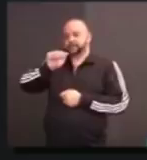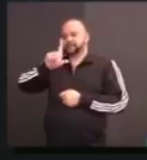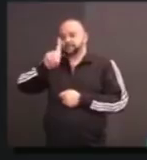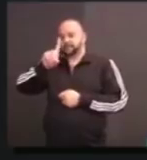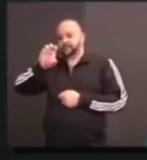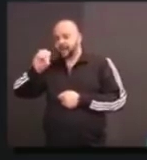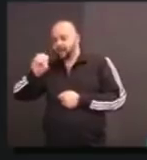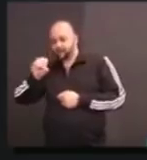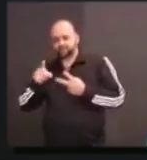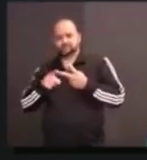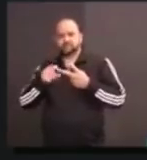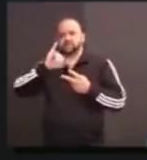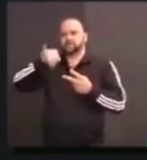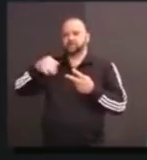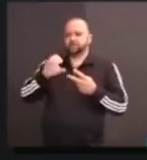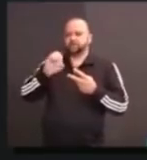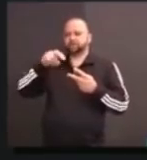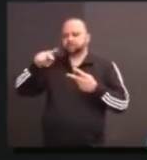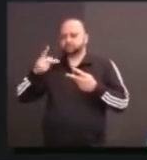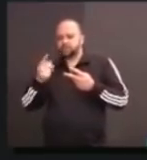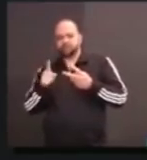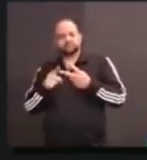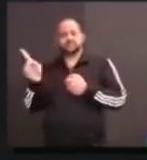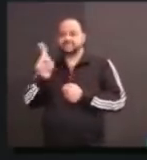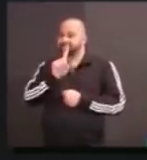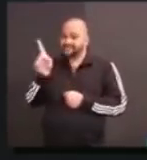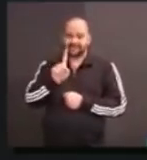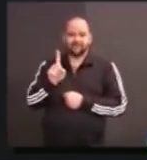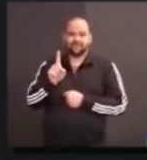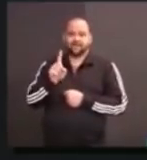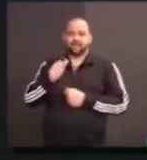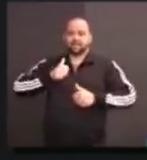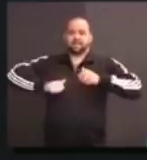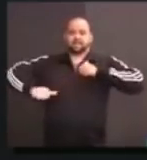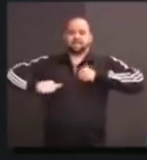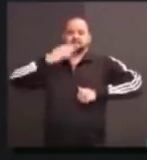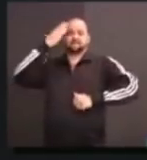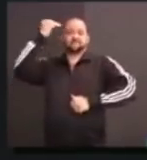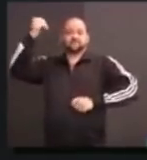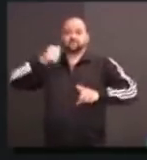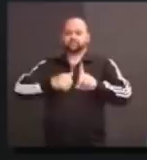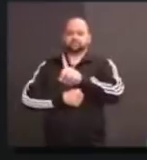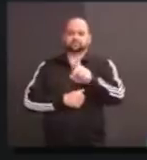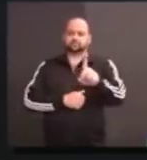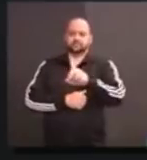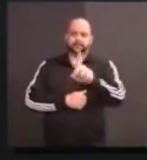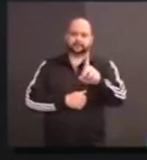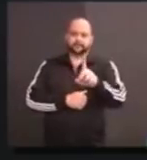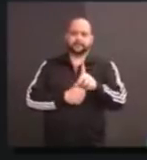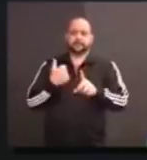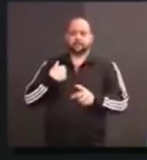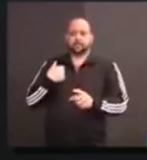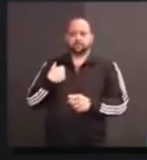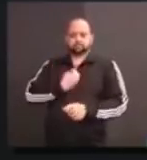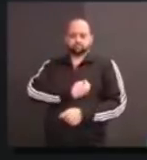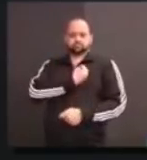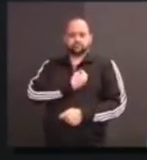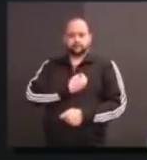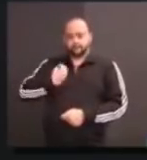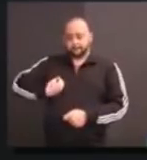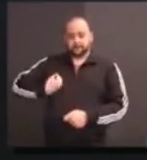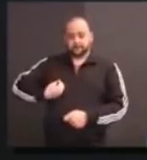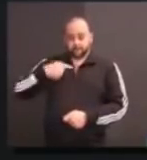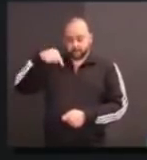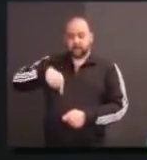o Posati não é, nós não somos showmans. Nós estamos aqui cumprindo